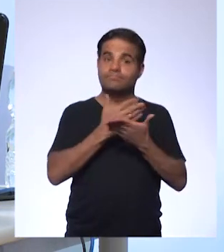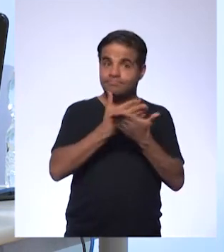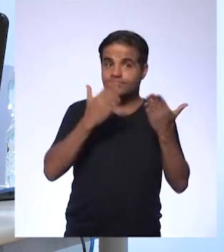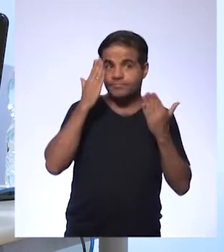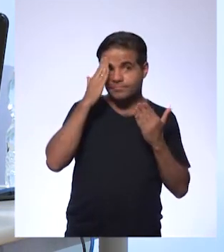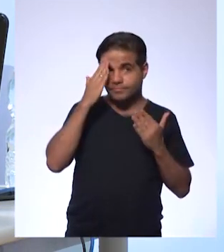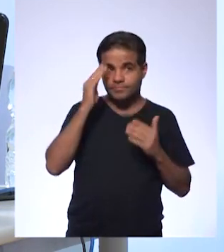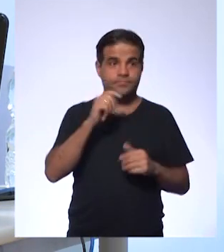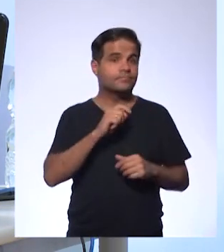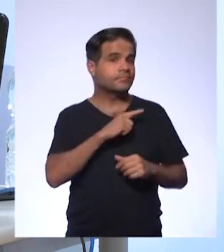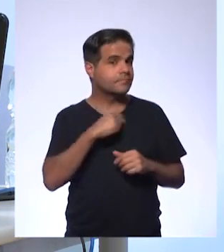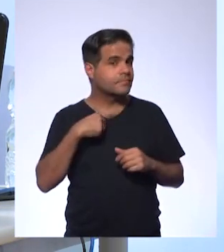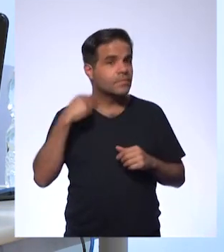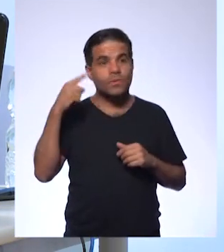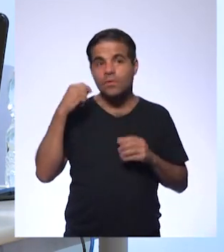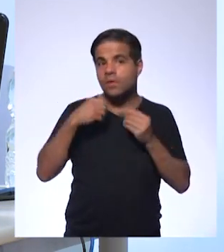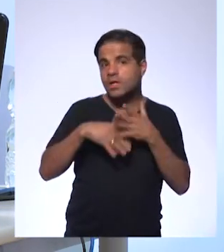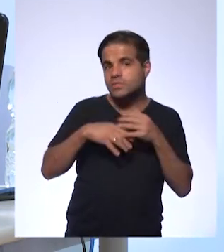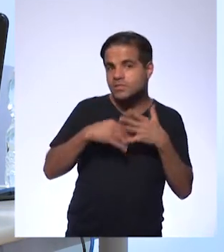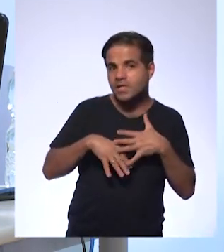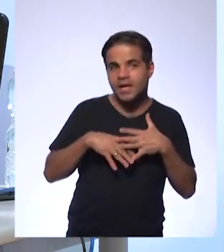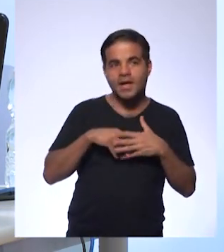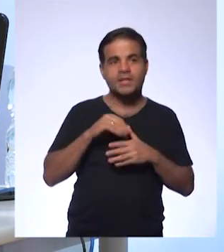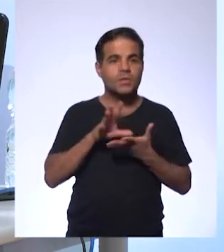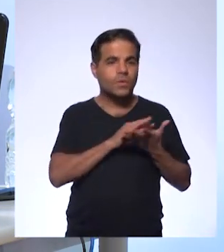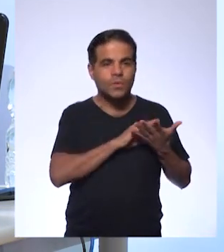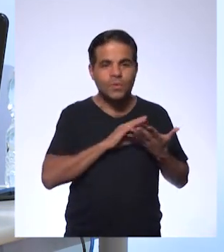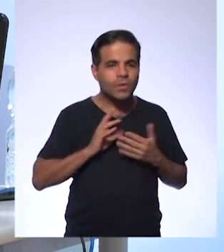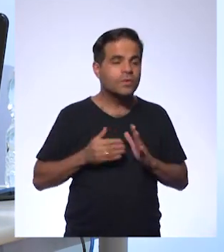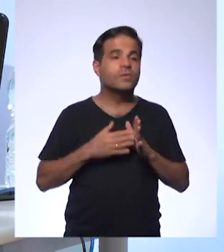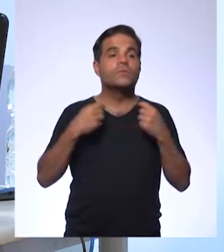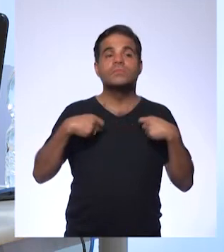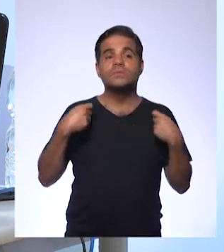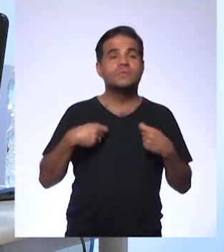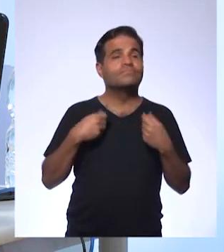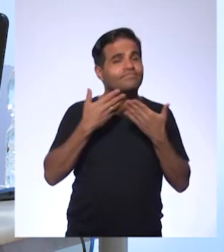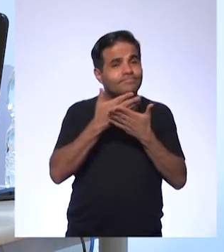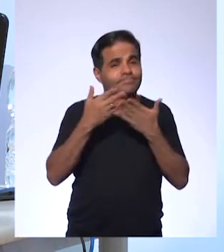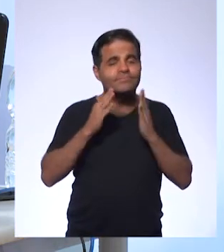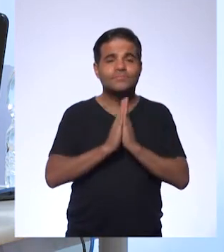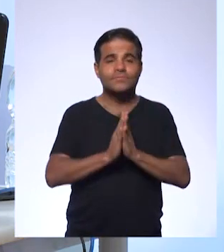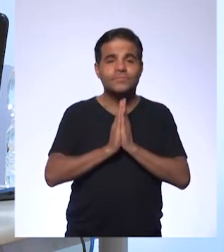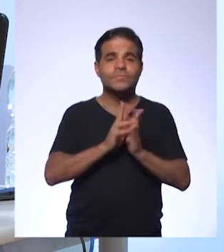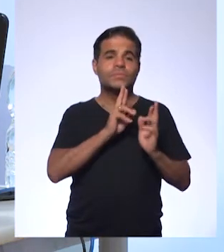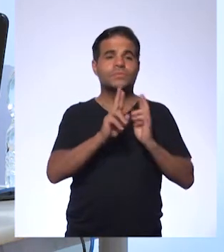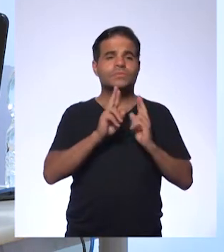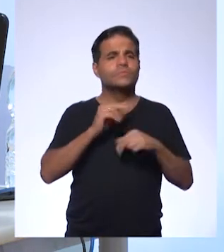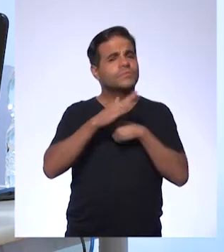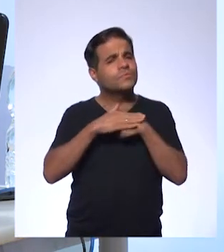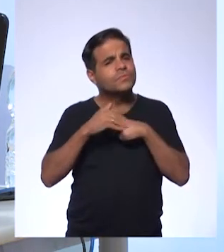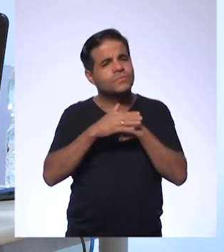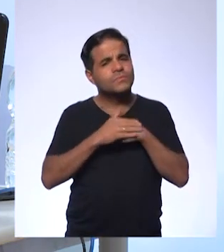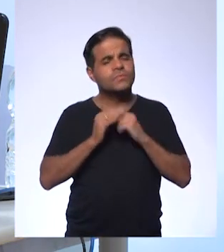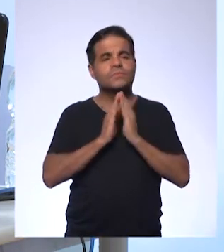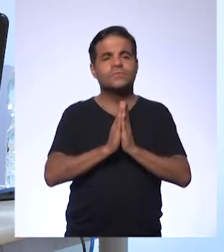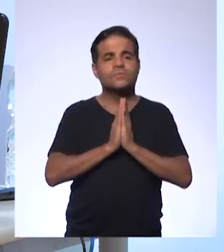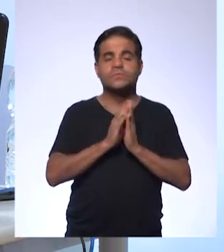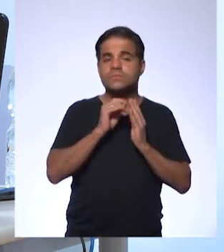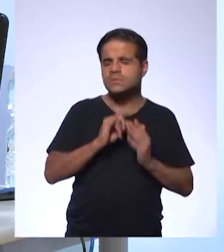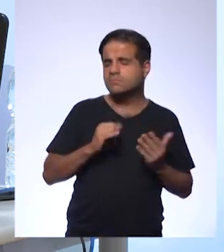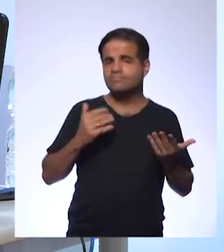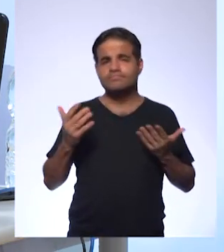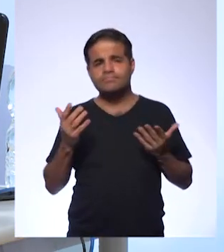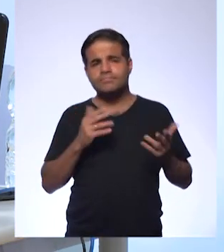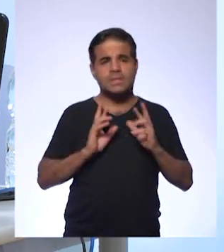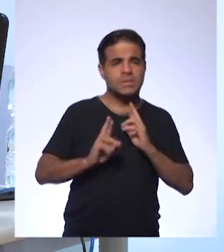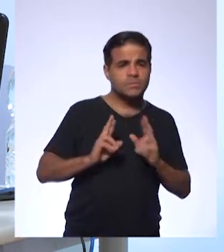sabem, né, eu sou a louca do chat, eu stalkeio tudo. Eu preciso muito que vocês respondam com carinho. E se vocês não tiverem